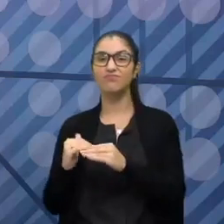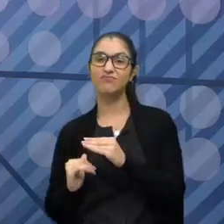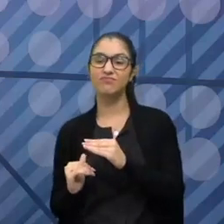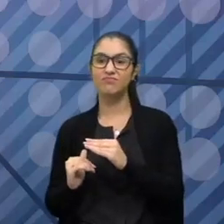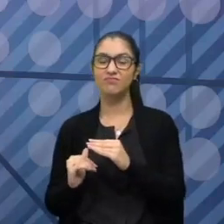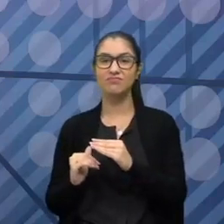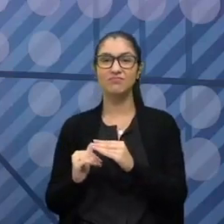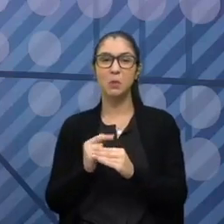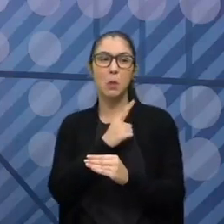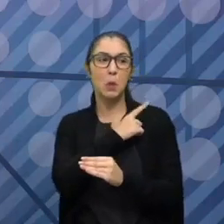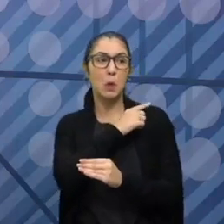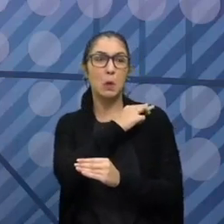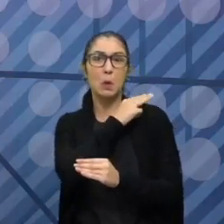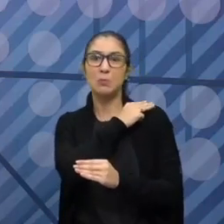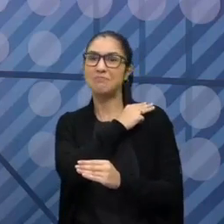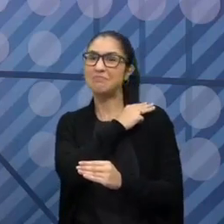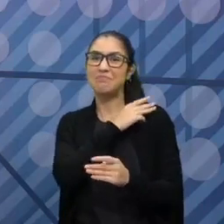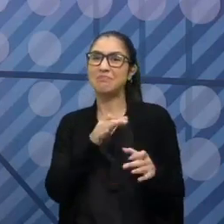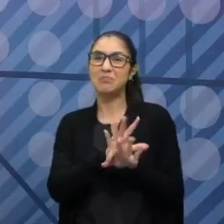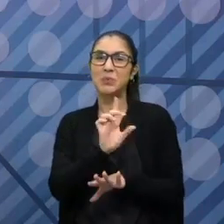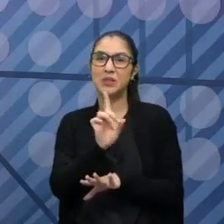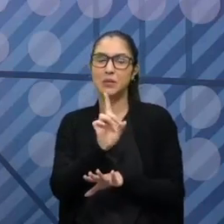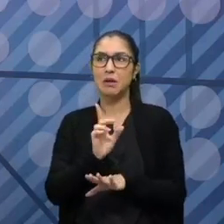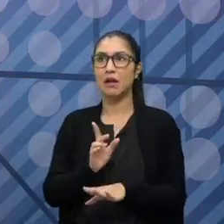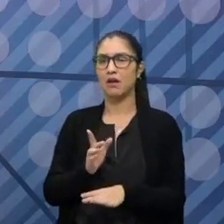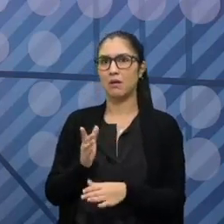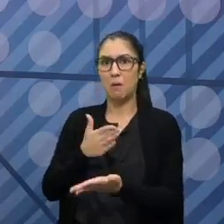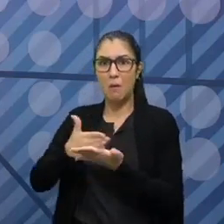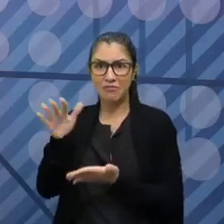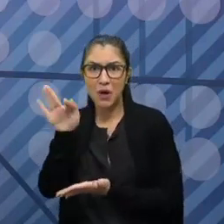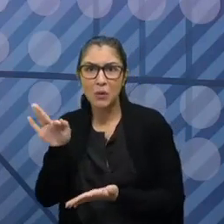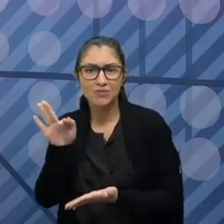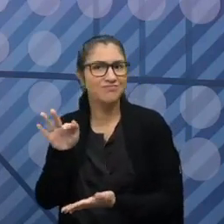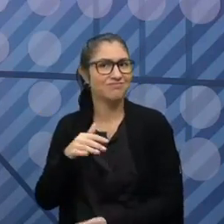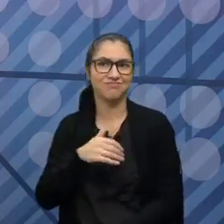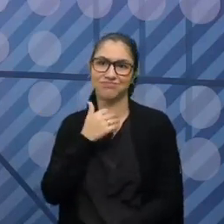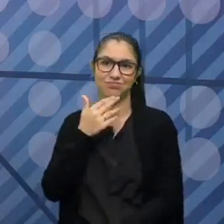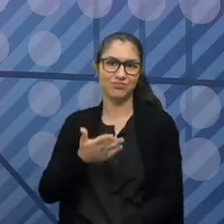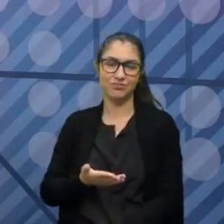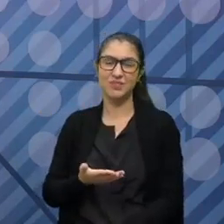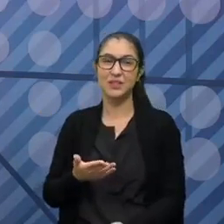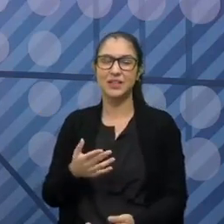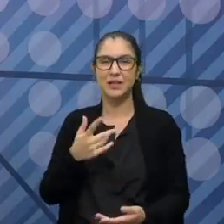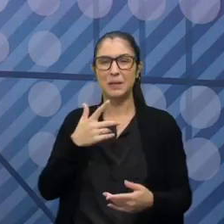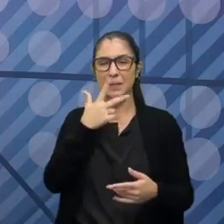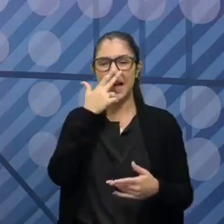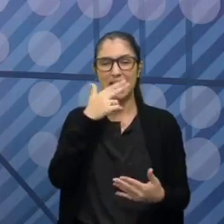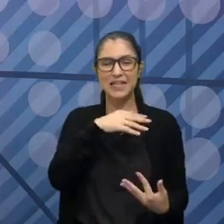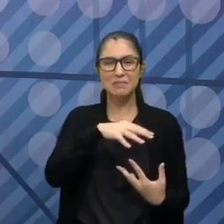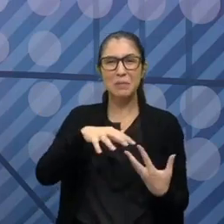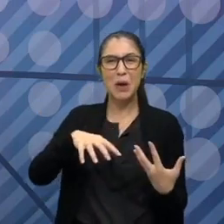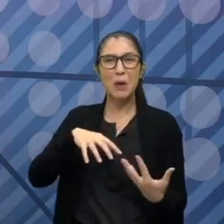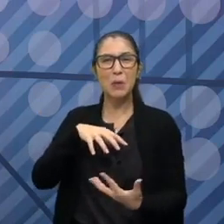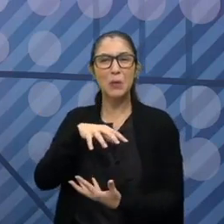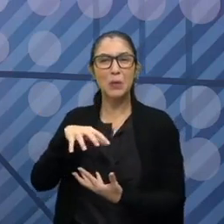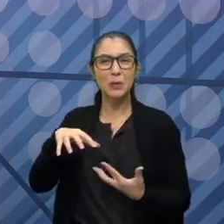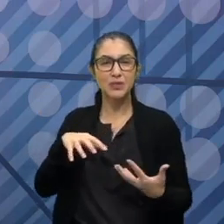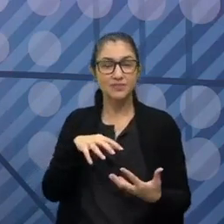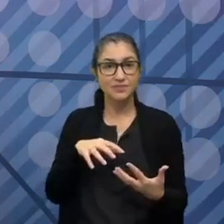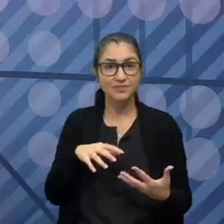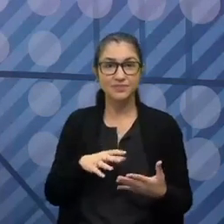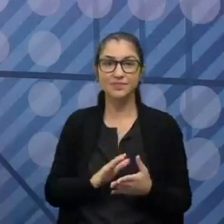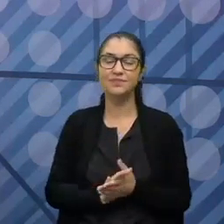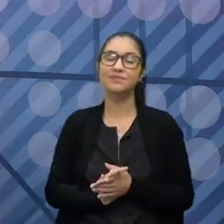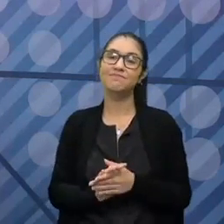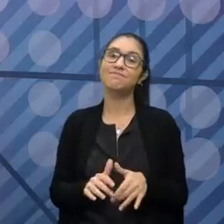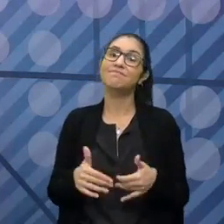concluir ensino médio, não concluir, imagina entrar numa faculdade, e fica aquela bagunça dentro dessa filosofia.